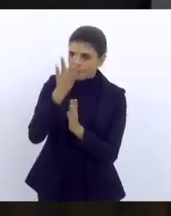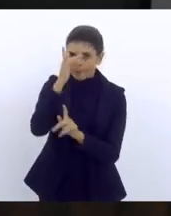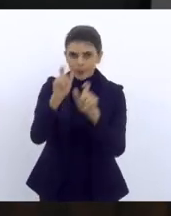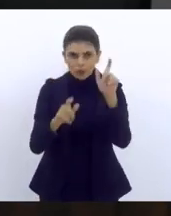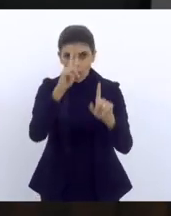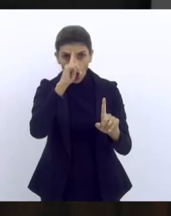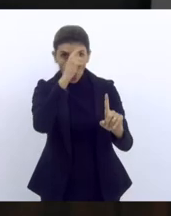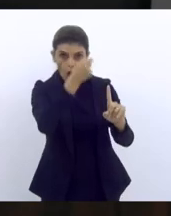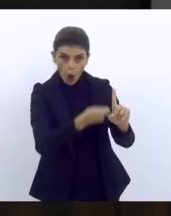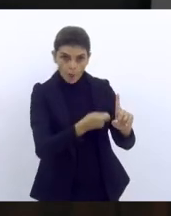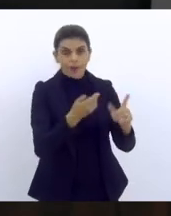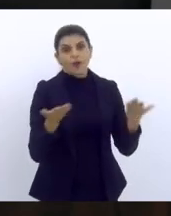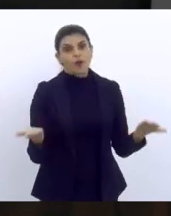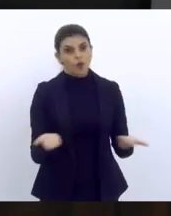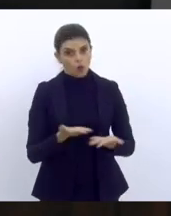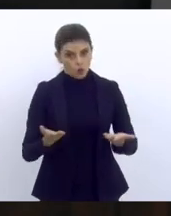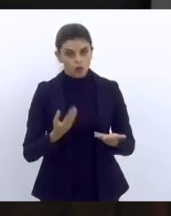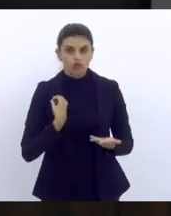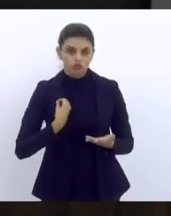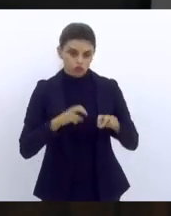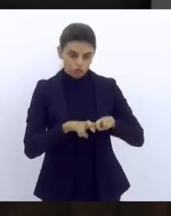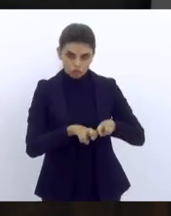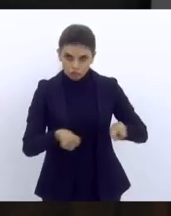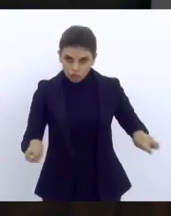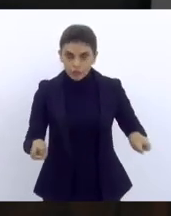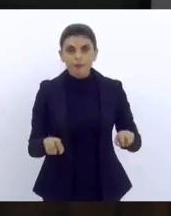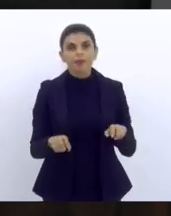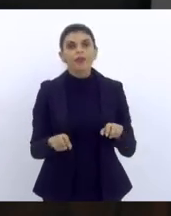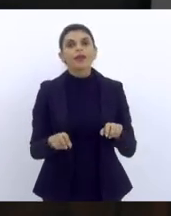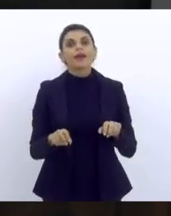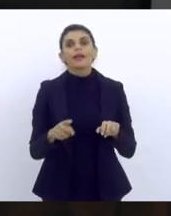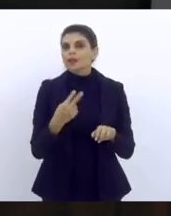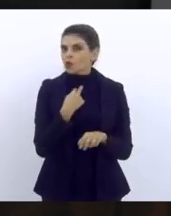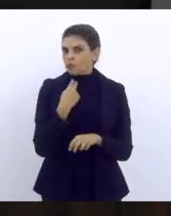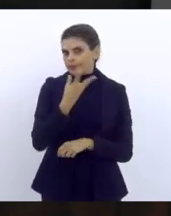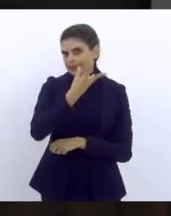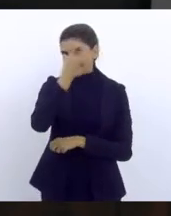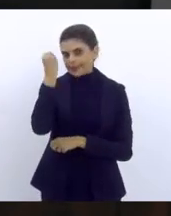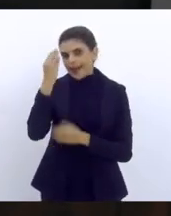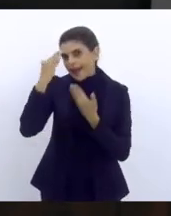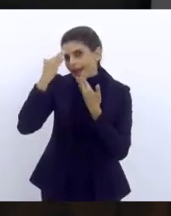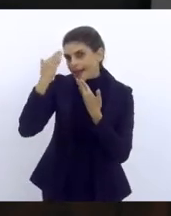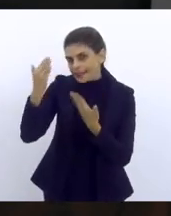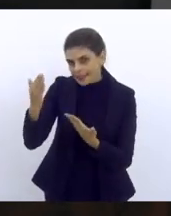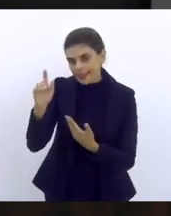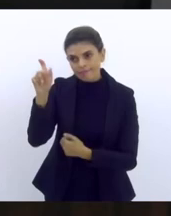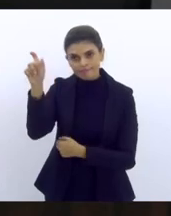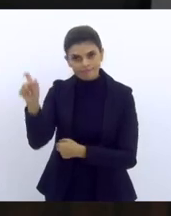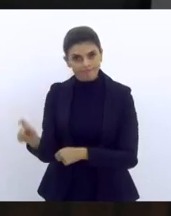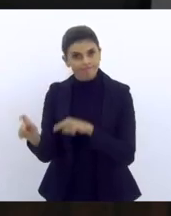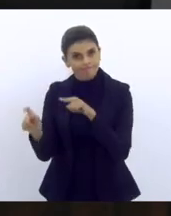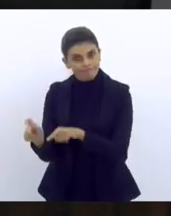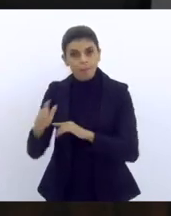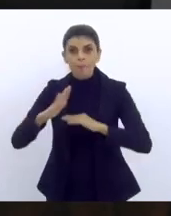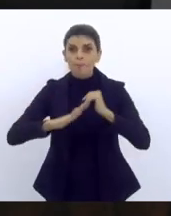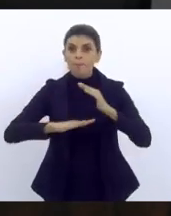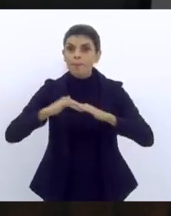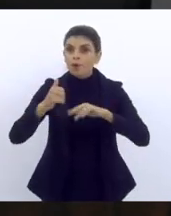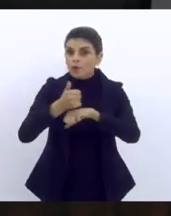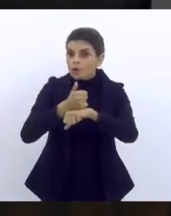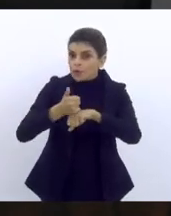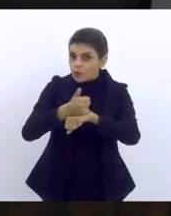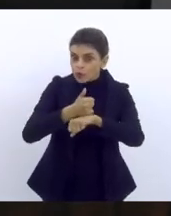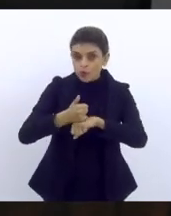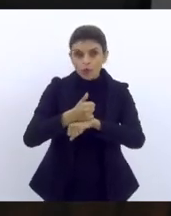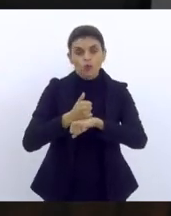homenageados de hoje, que aqui compõem a mesa. Também não posso deixar de agradecer aqui aos profissionais